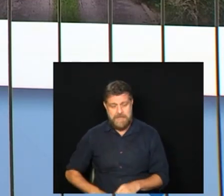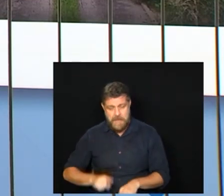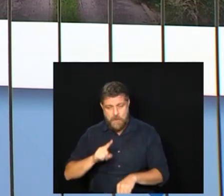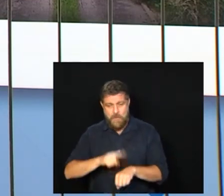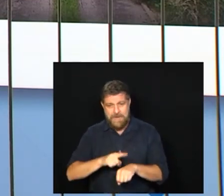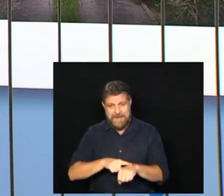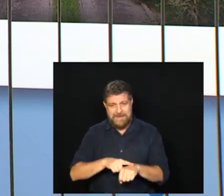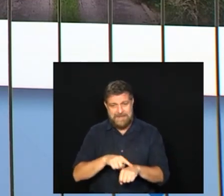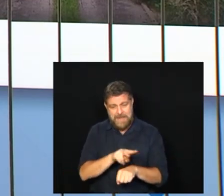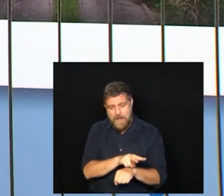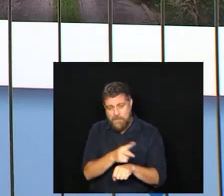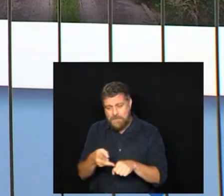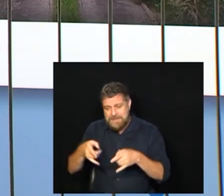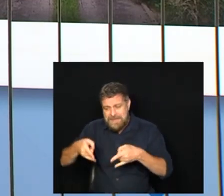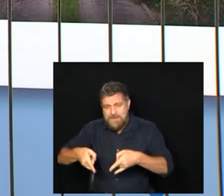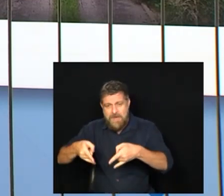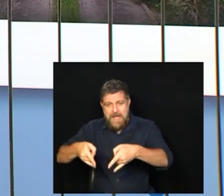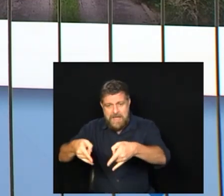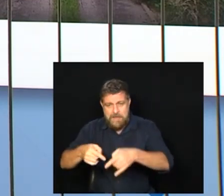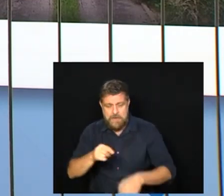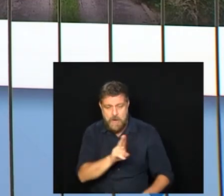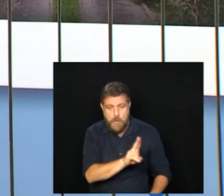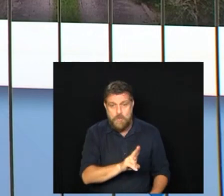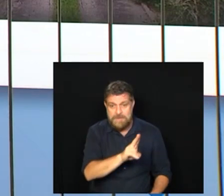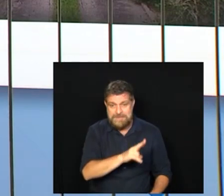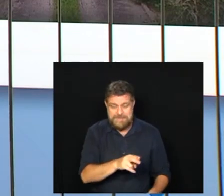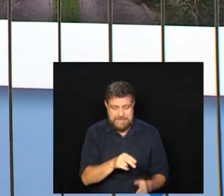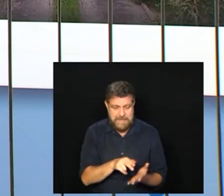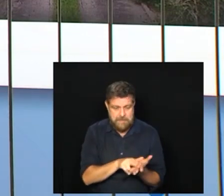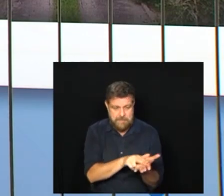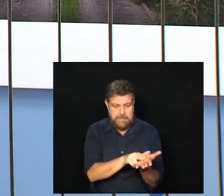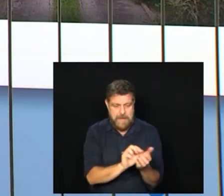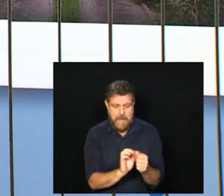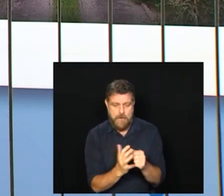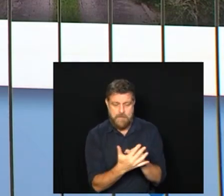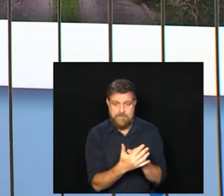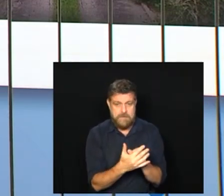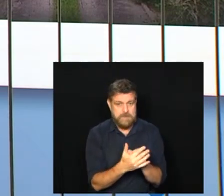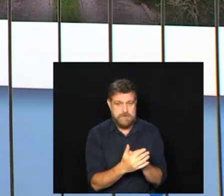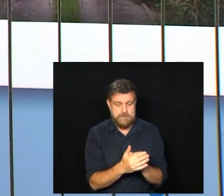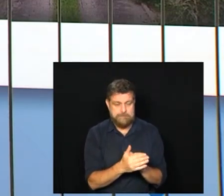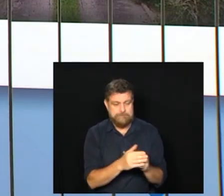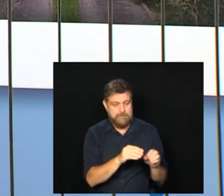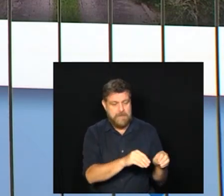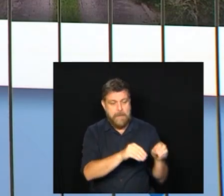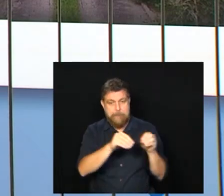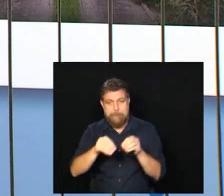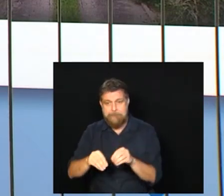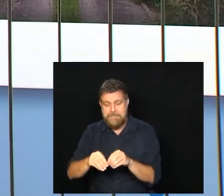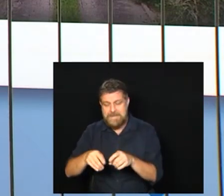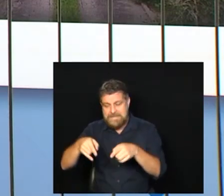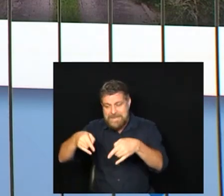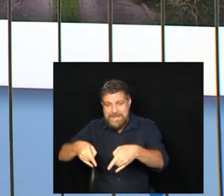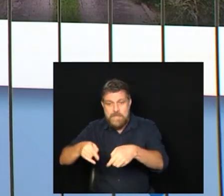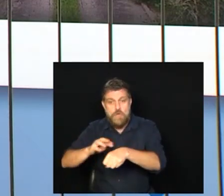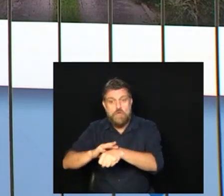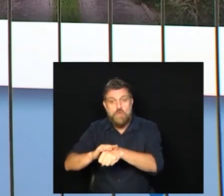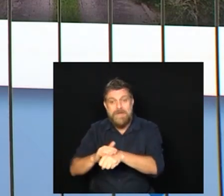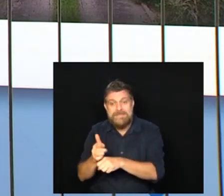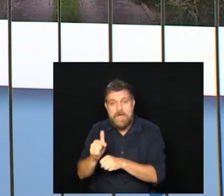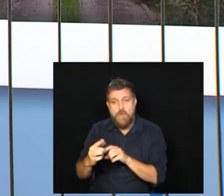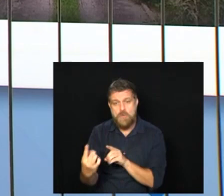conversão de alguns leitos que eram de UTI Covid, passam para o atendimento de outras doenças. Por exemplo,